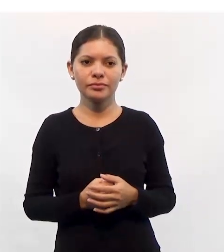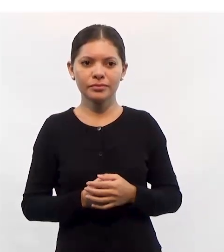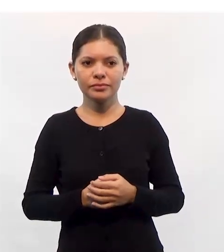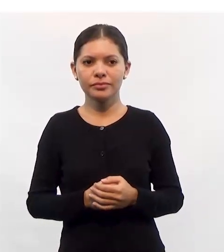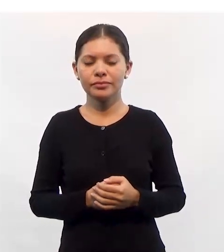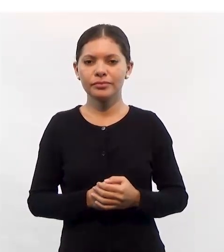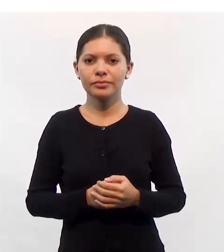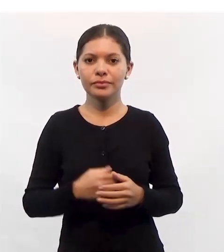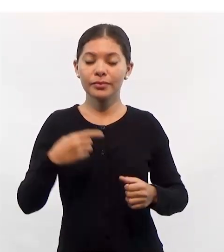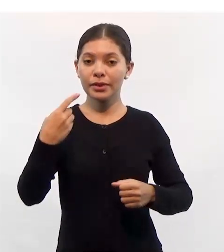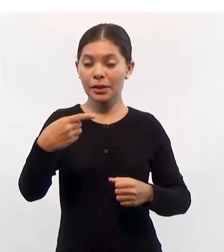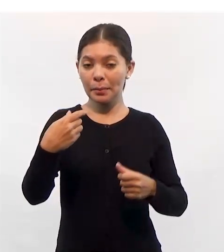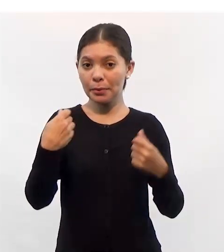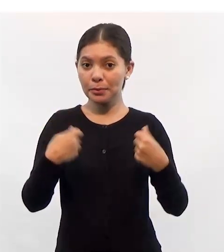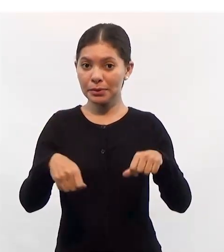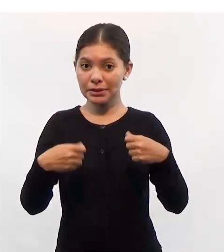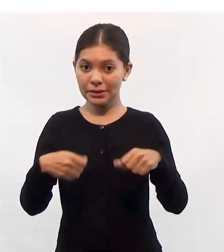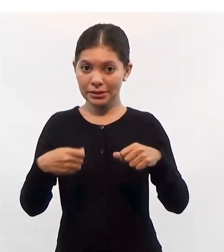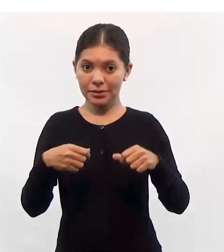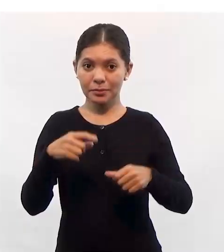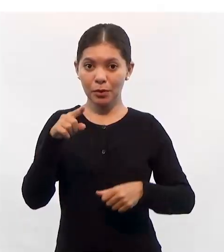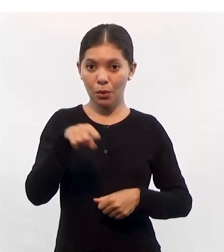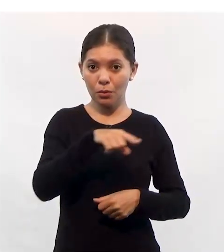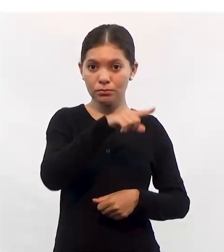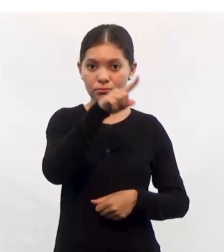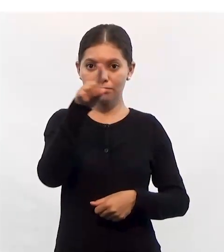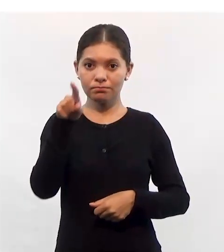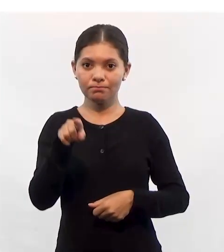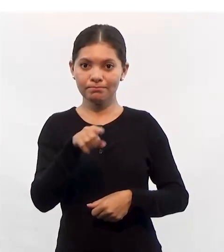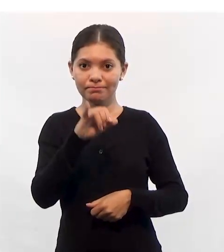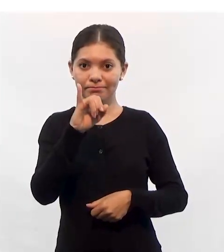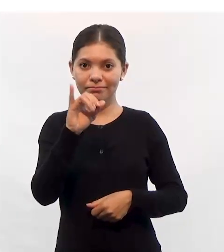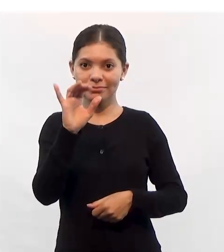ela precisa começar uma etapa de direcionar